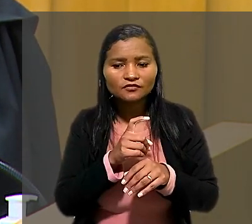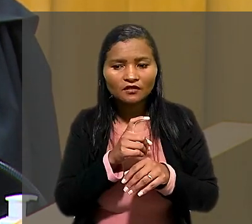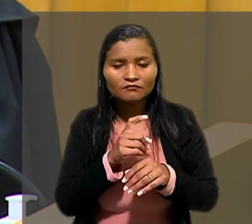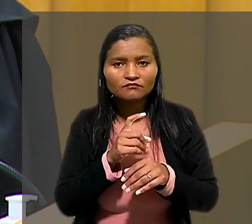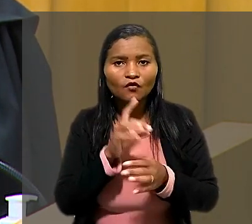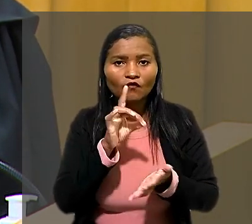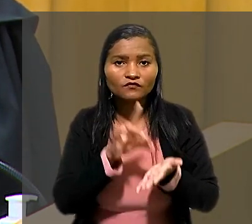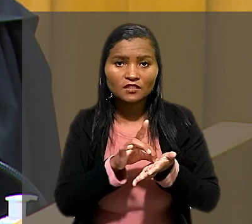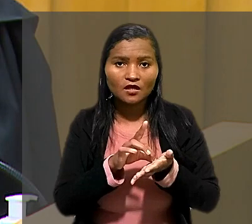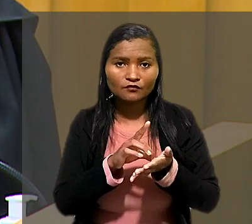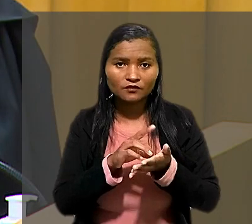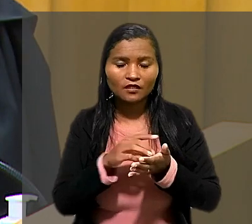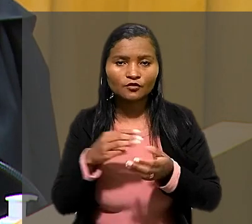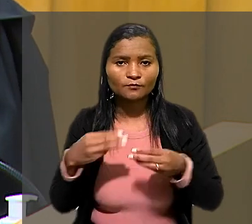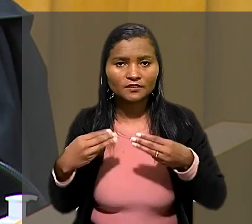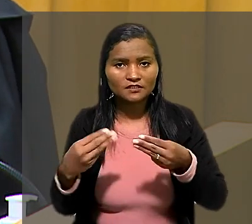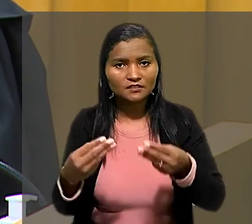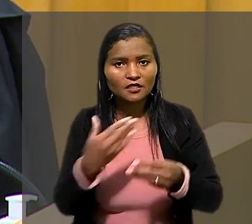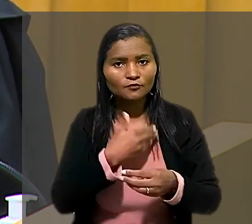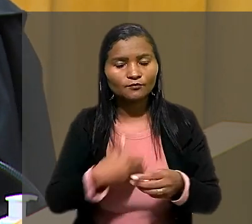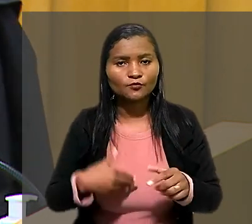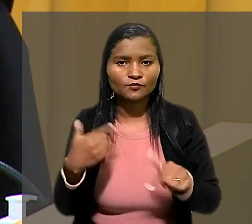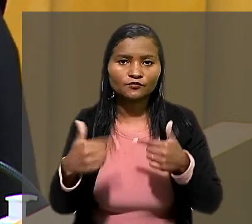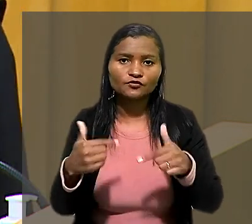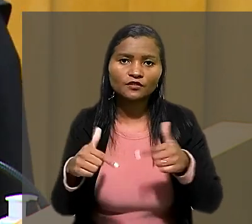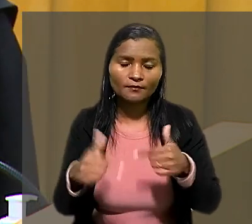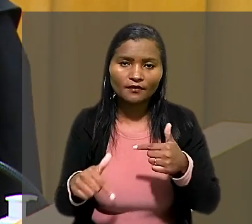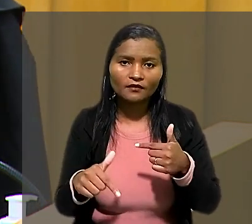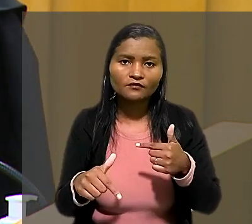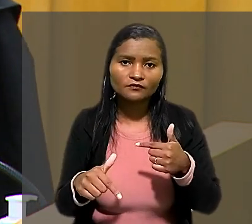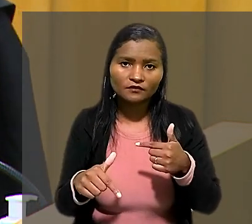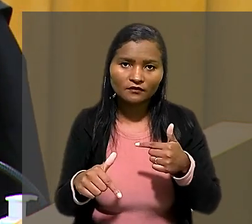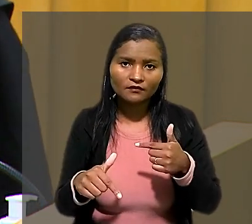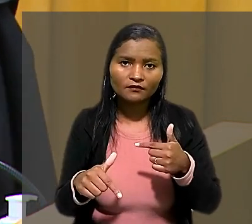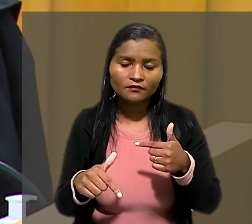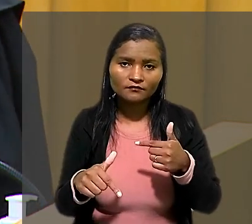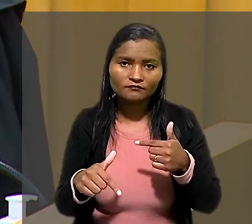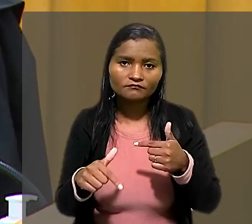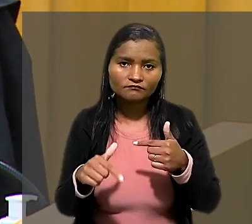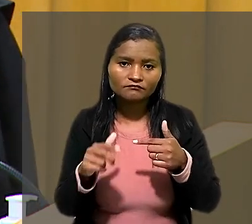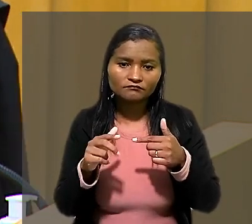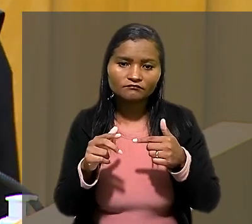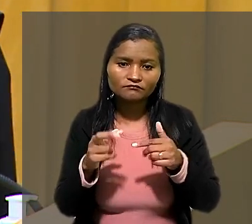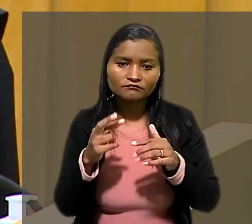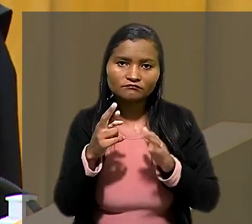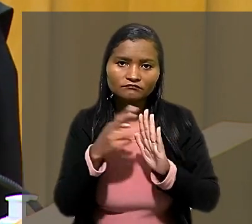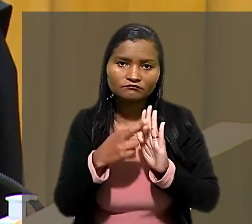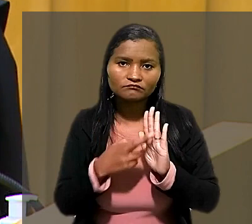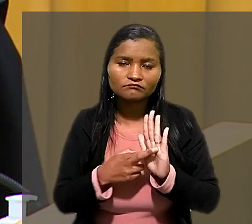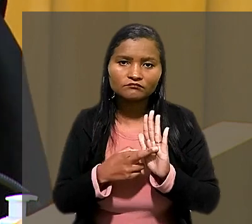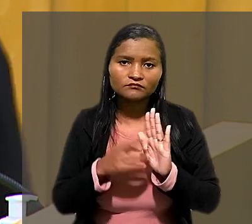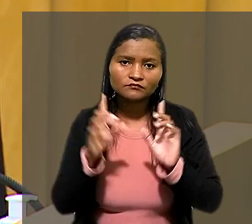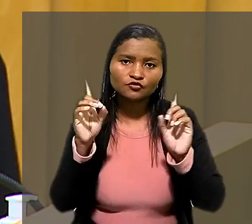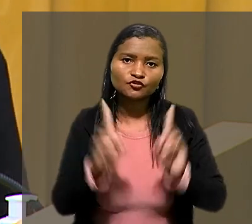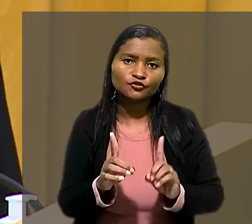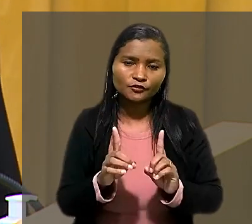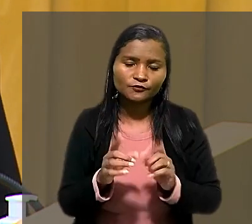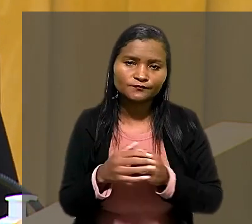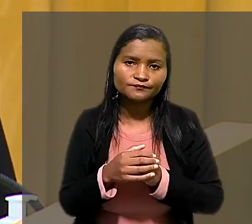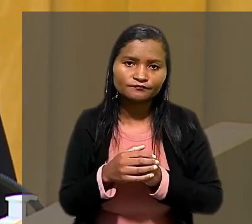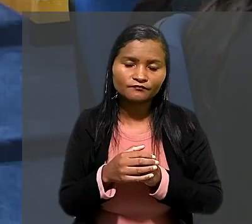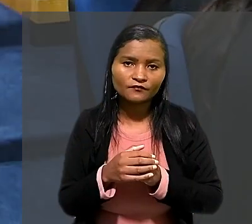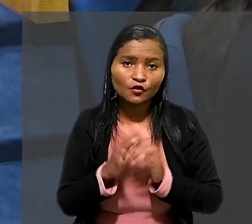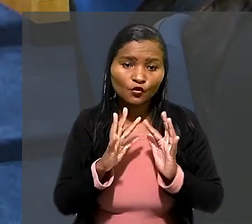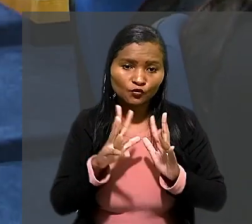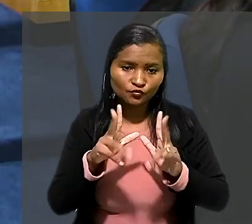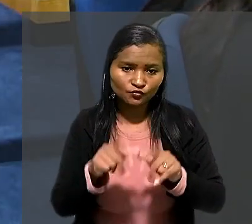seja oficiado ao Ministério Público do Trabalho, a fim de que, enfim, proceda como entender de direito neste